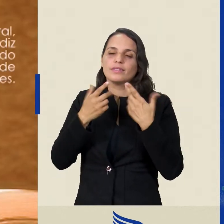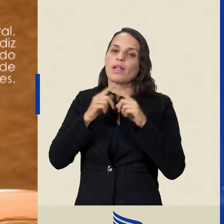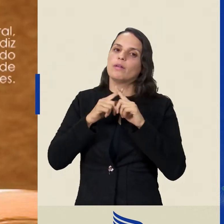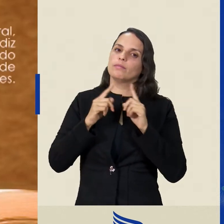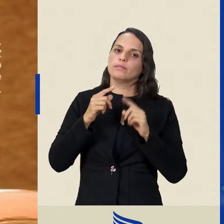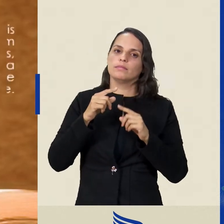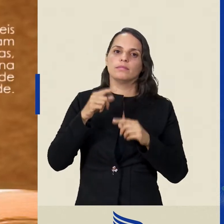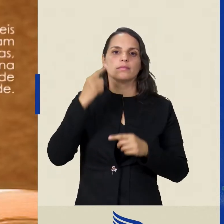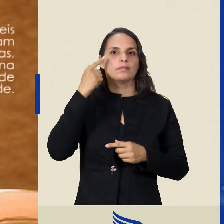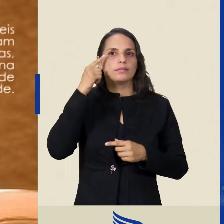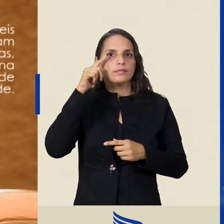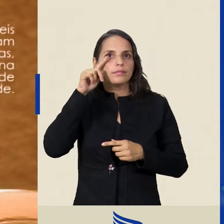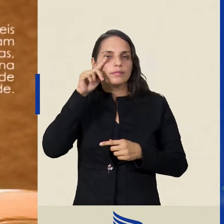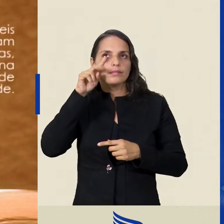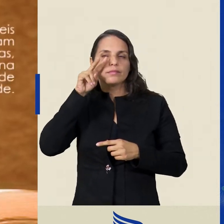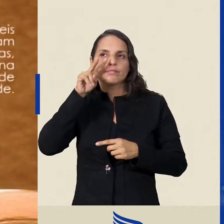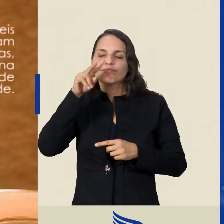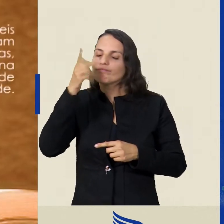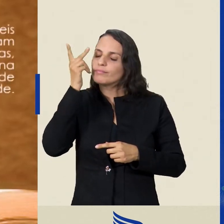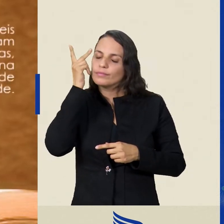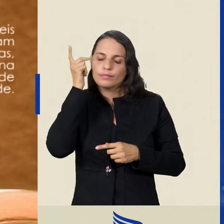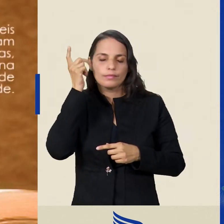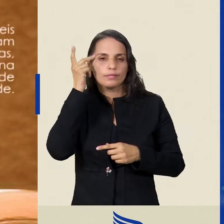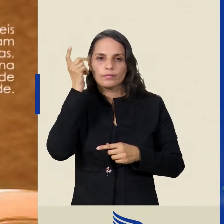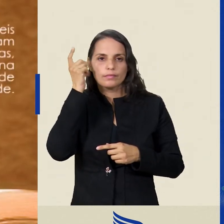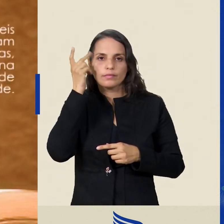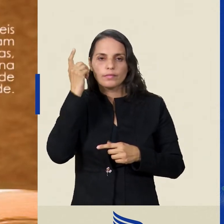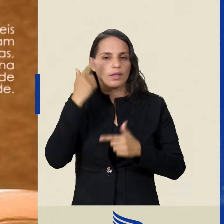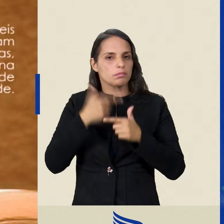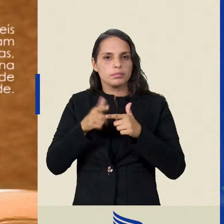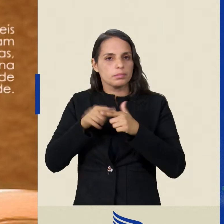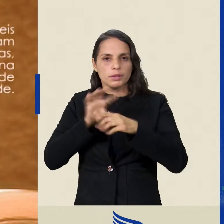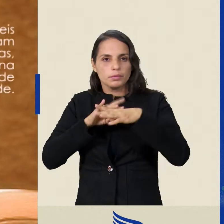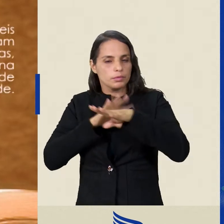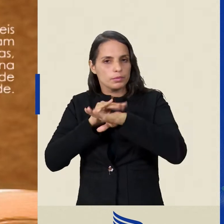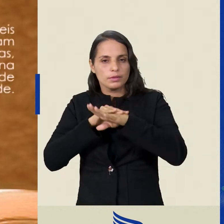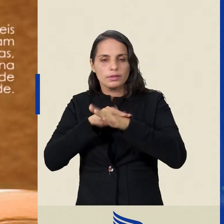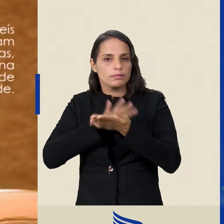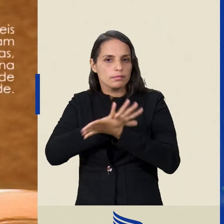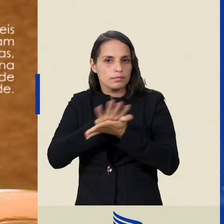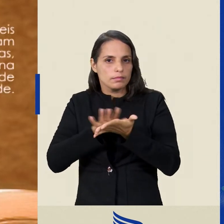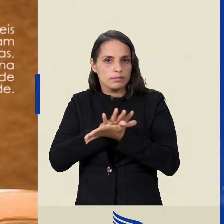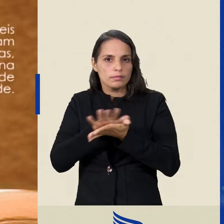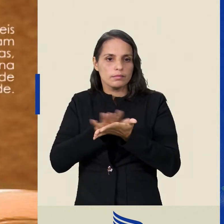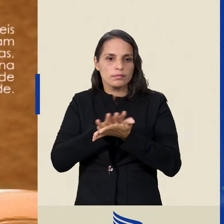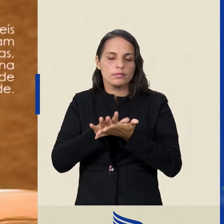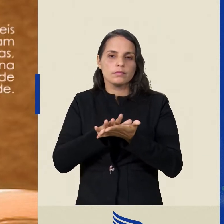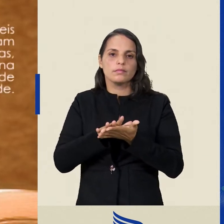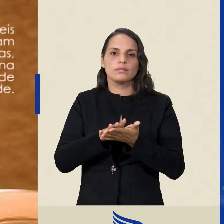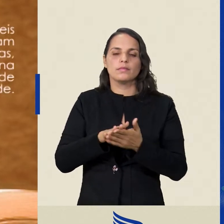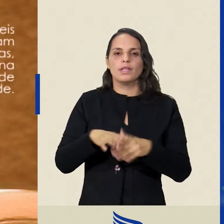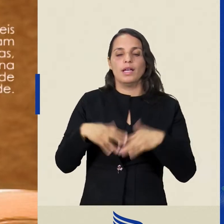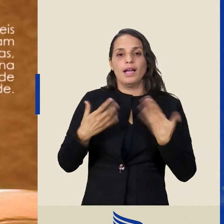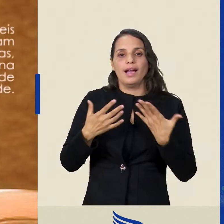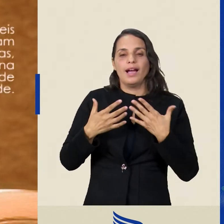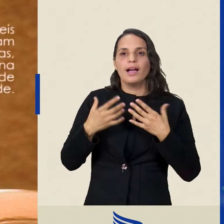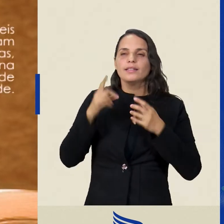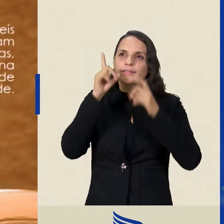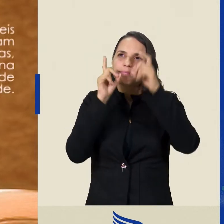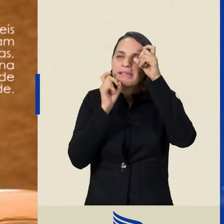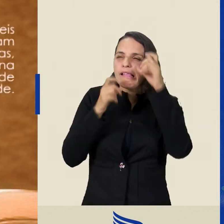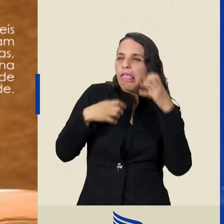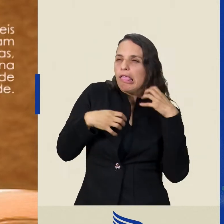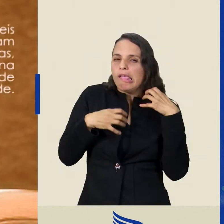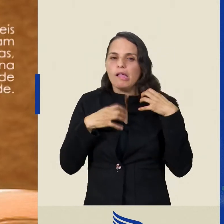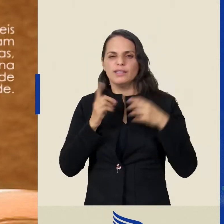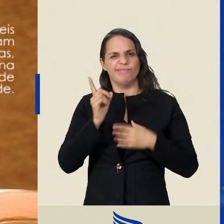danificada por suas visões. Não há nenhum dos desagradáveis trejeitos ou contorções